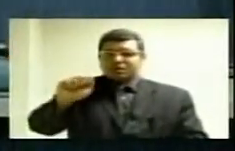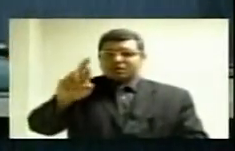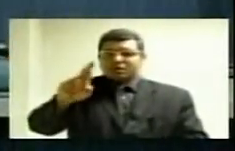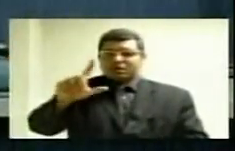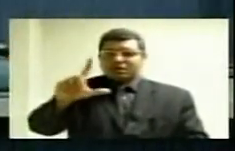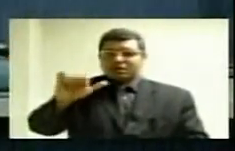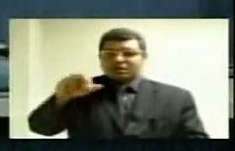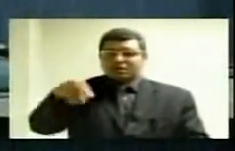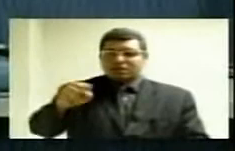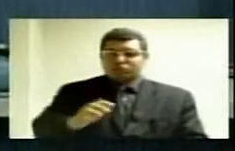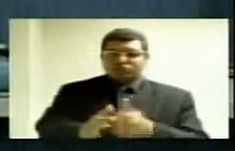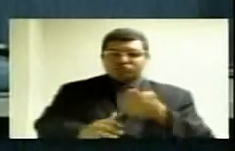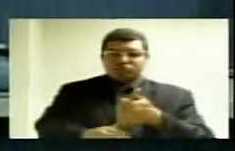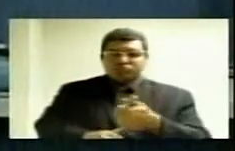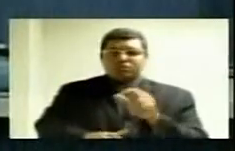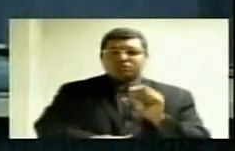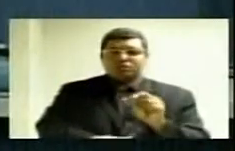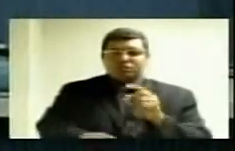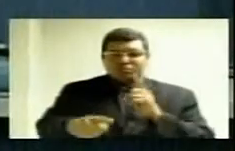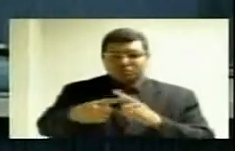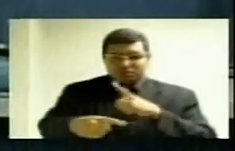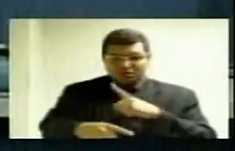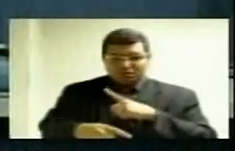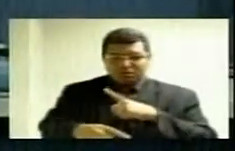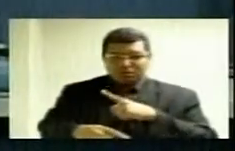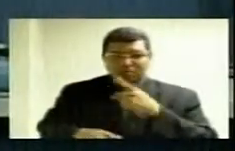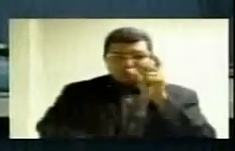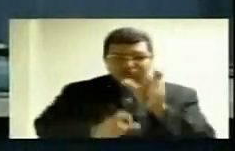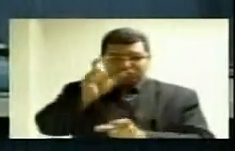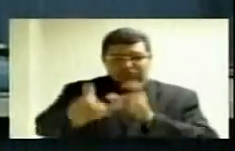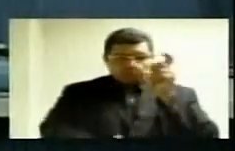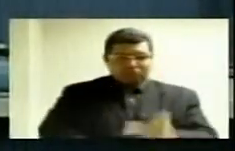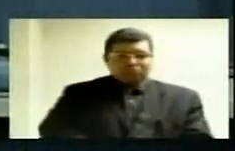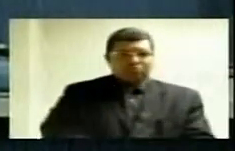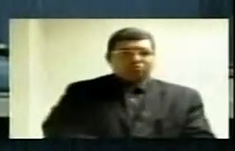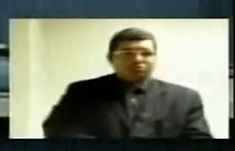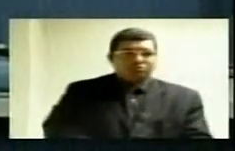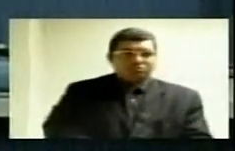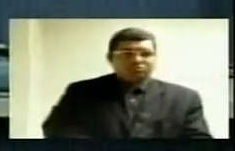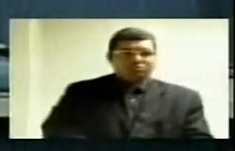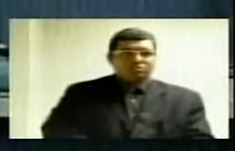Chinaglia, o primeiro por ter, de forma